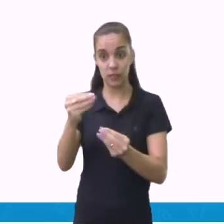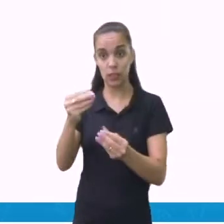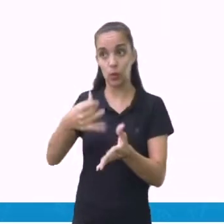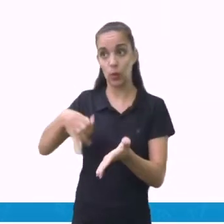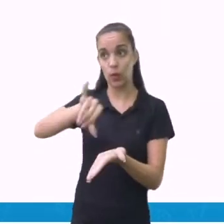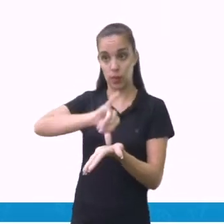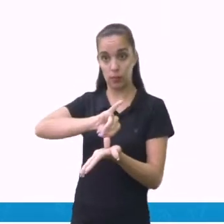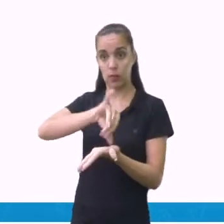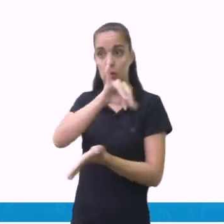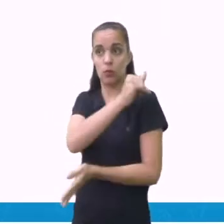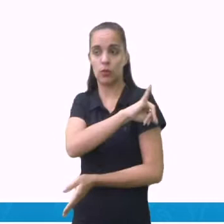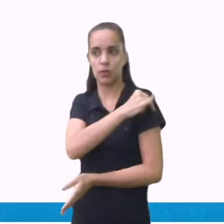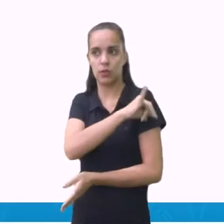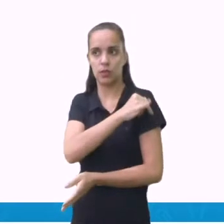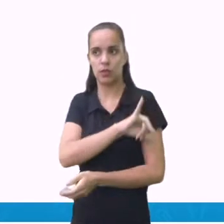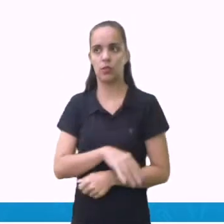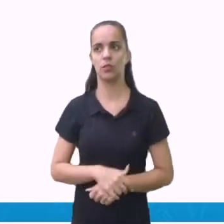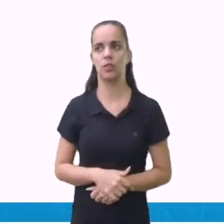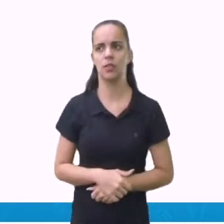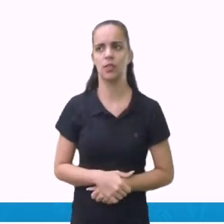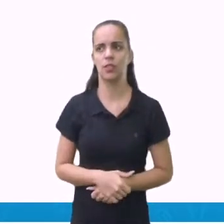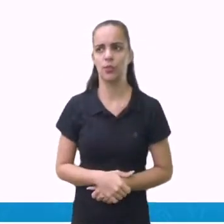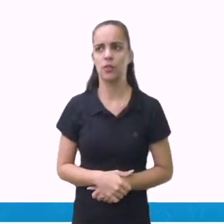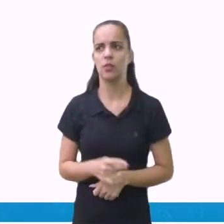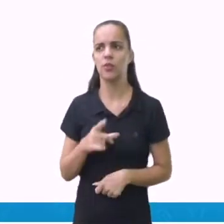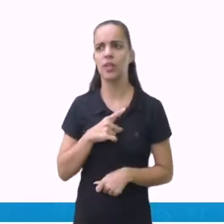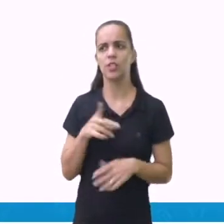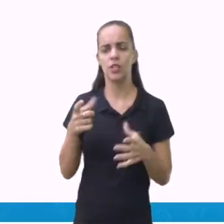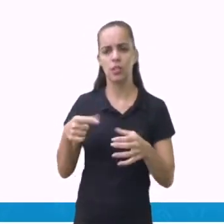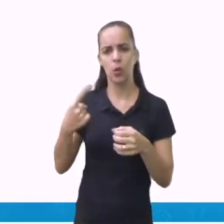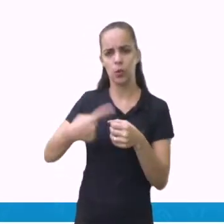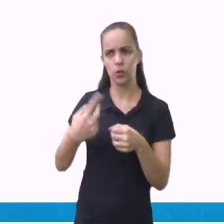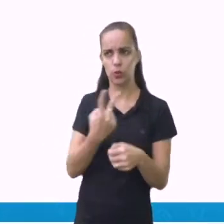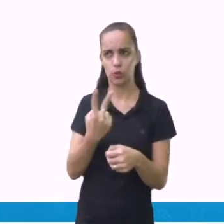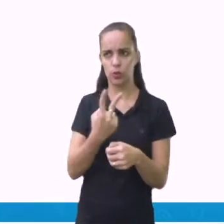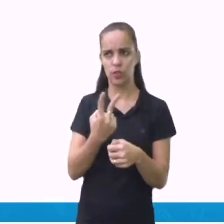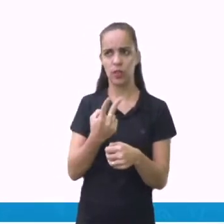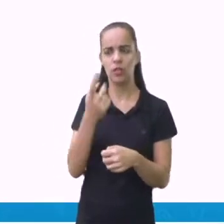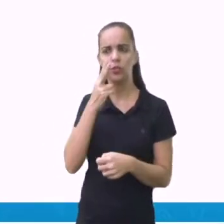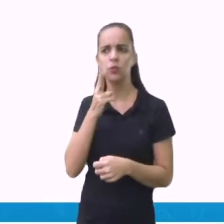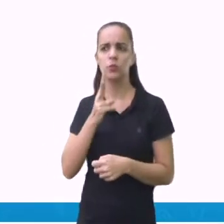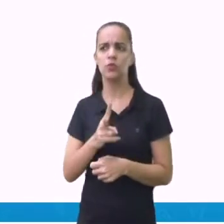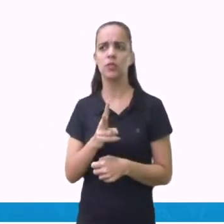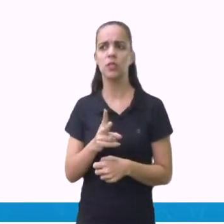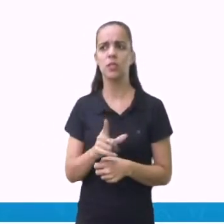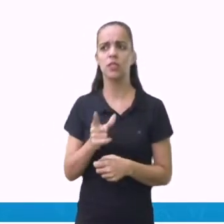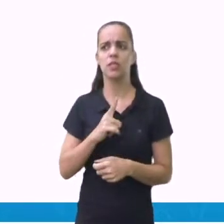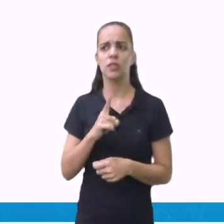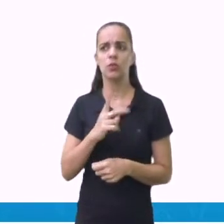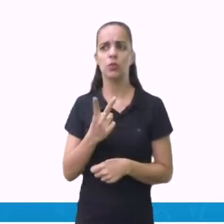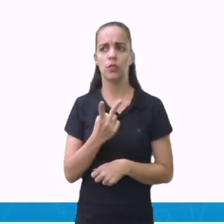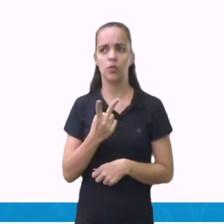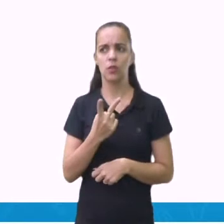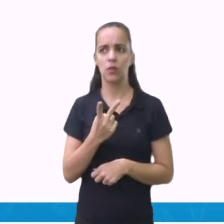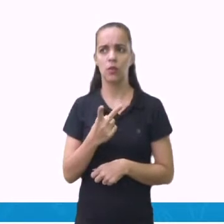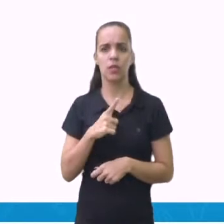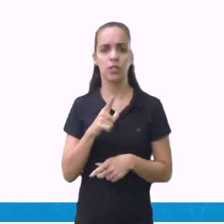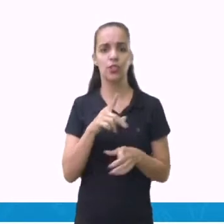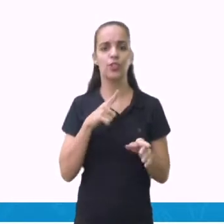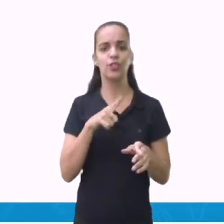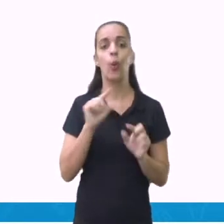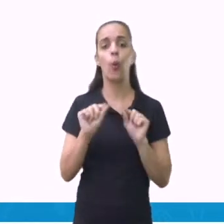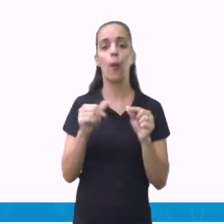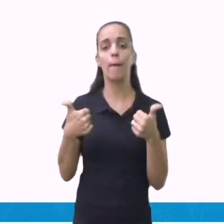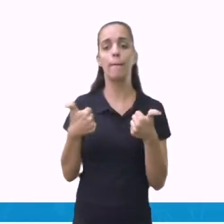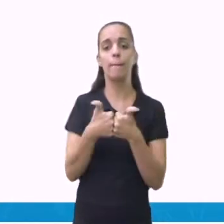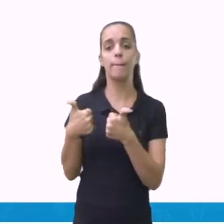do Rio de Janeiro. Um dado interessante é que nessas duas cidades, a gente pode definir que elas ficavam no litoral. Litoral